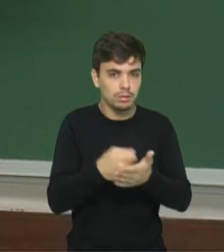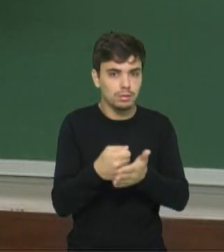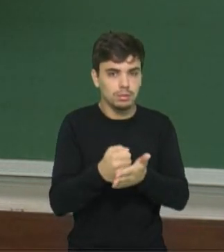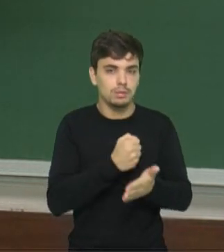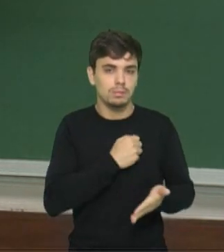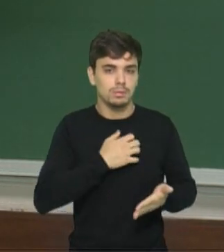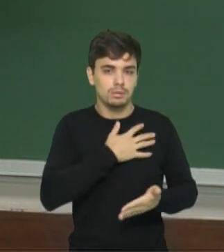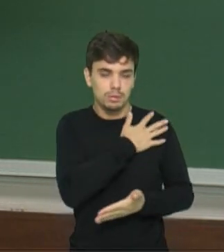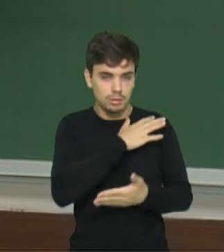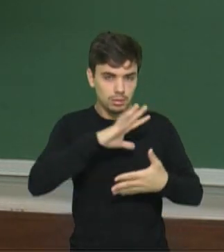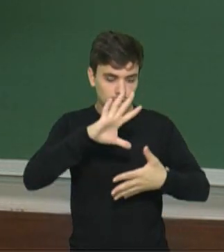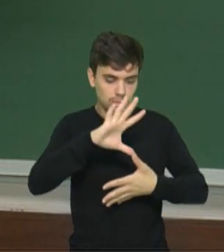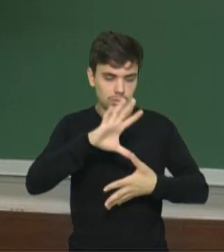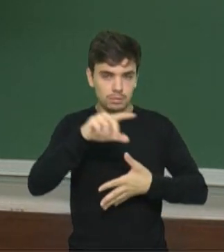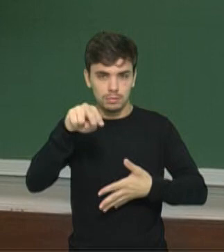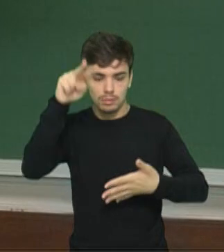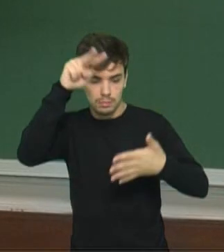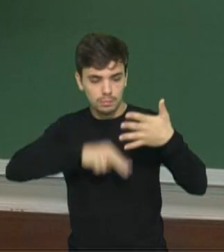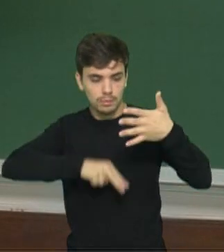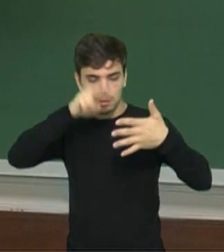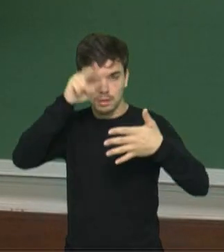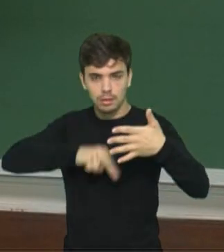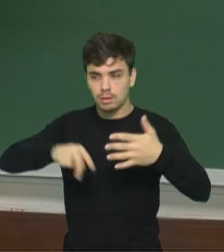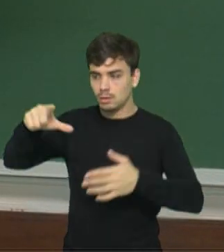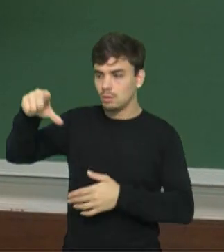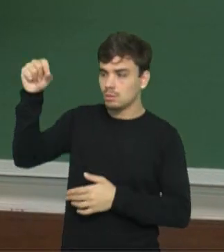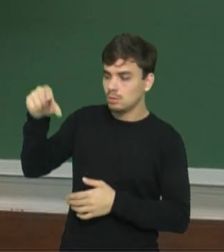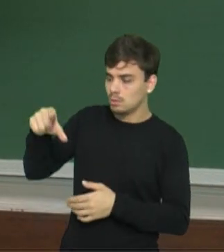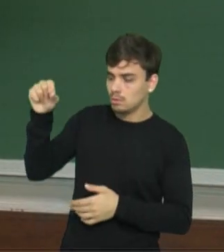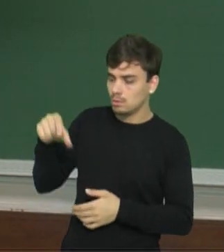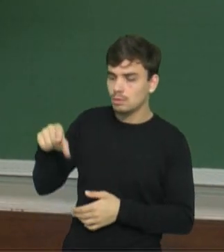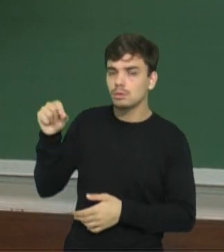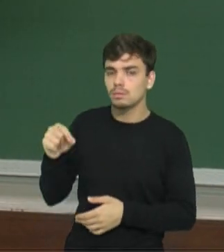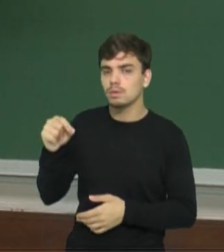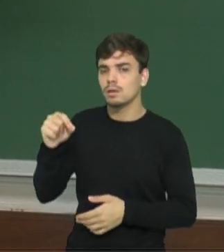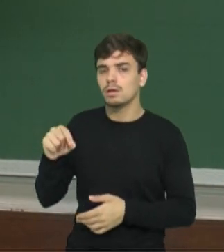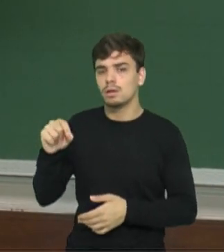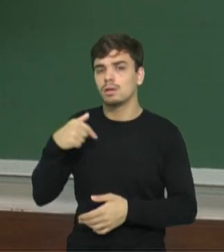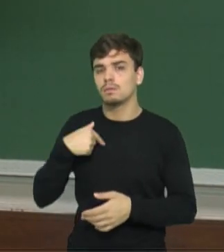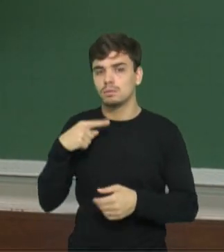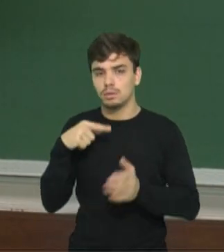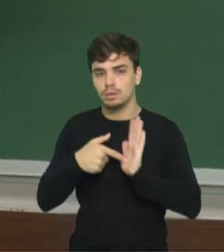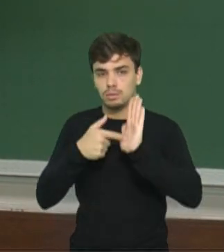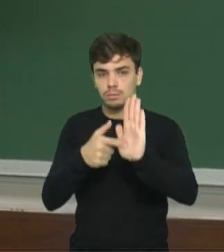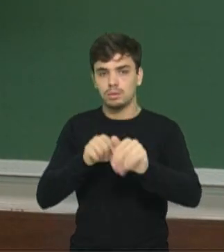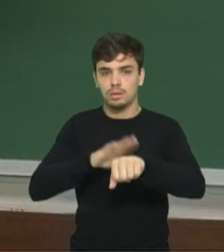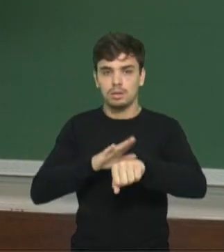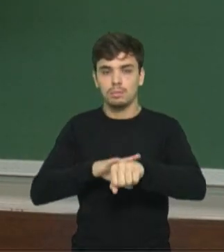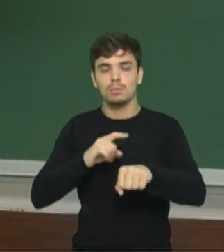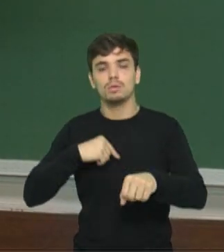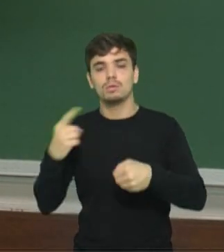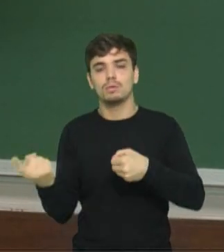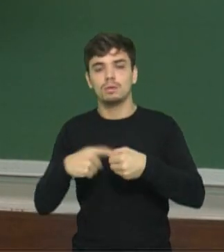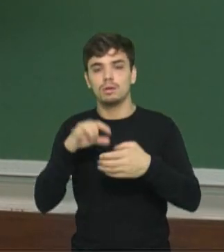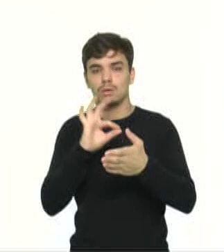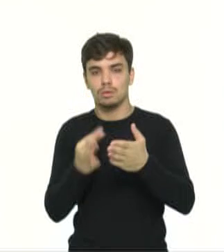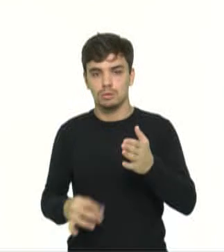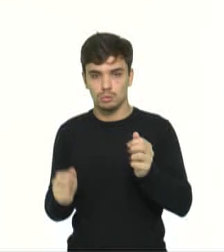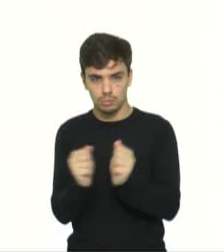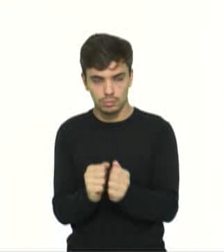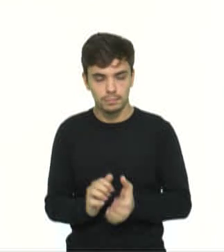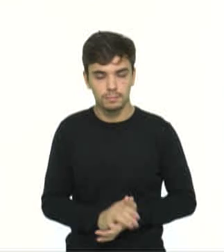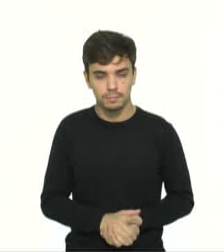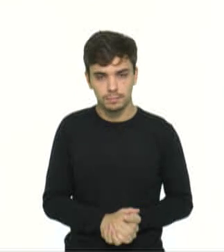que... Vocês vão ler a alternativa, vou deixar um tempo na tela e quando a gente voltar a gente corrige junto, beleza? Aguardo vocês.